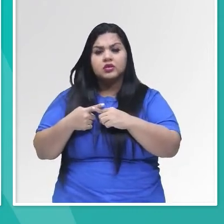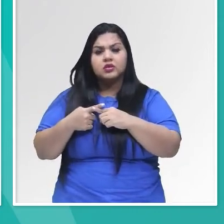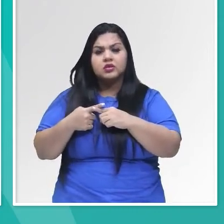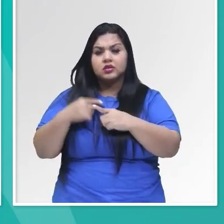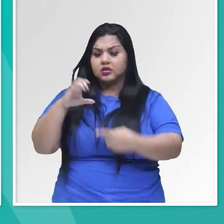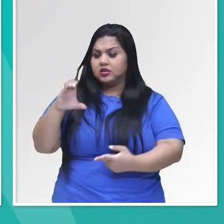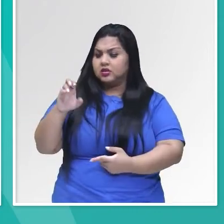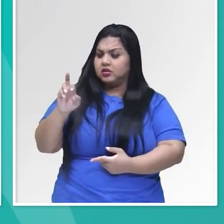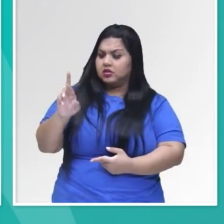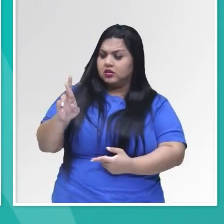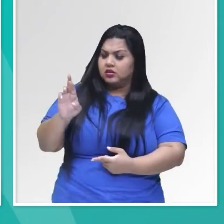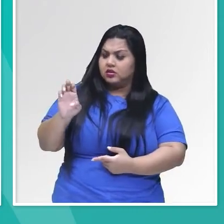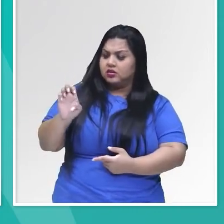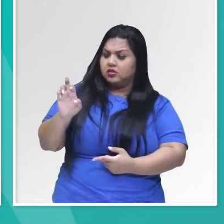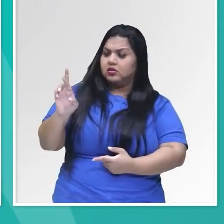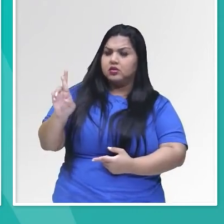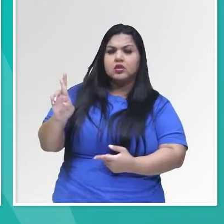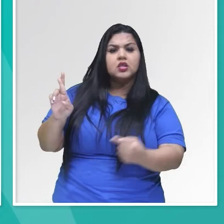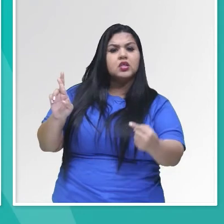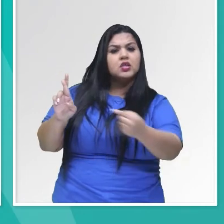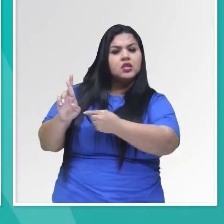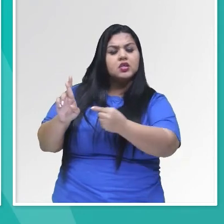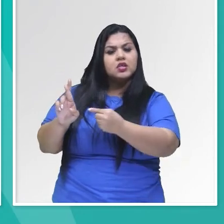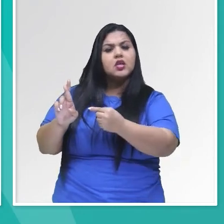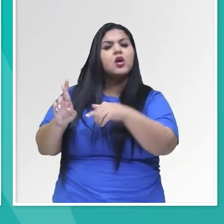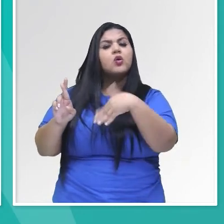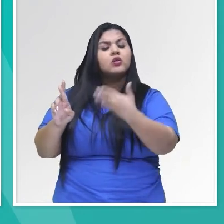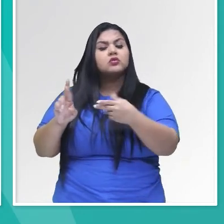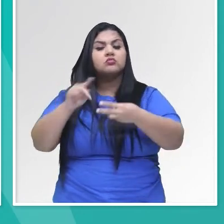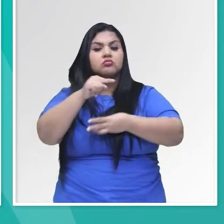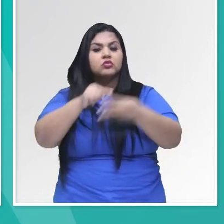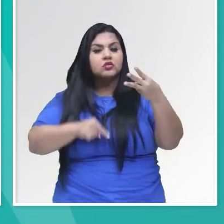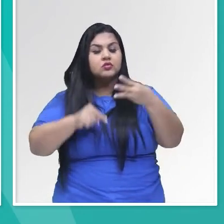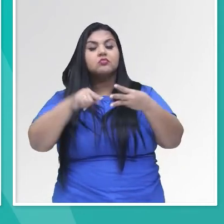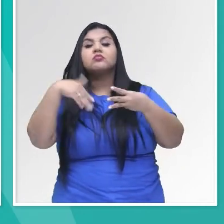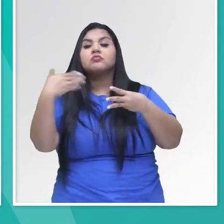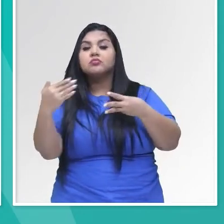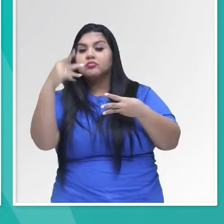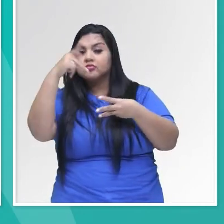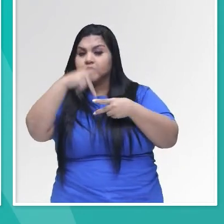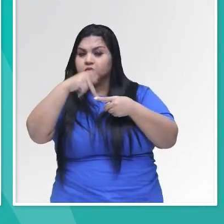Crer. Vamos lá ver. Quais são as 3 principais preposições? Quais são?